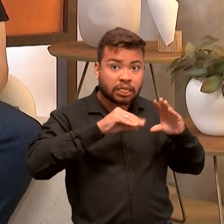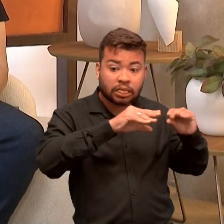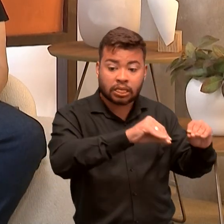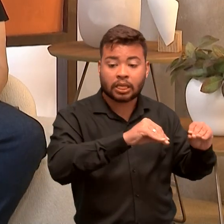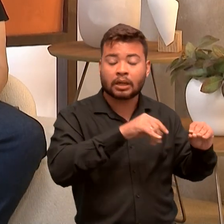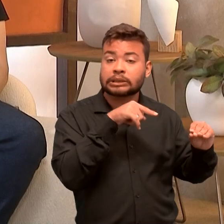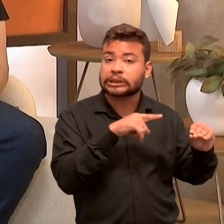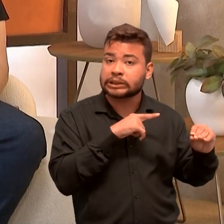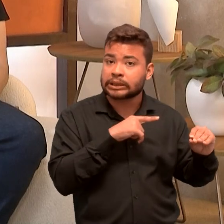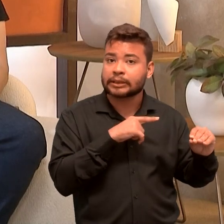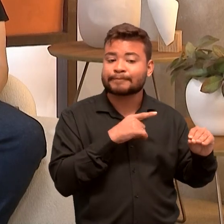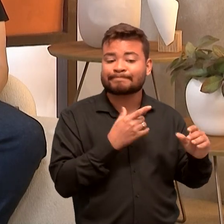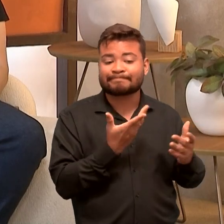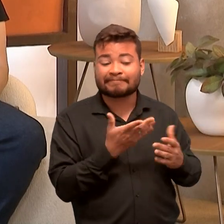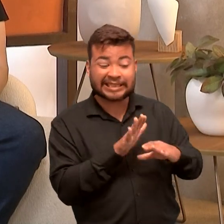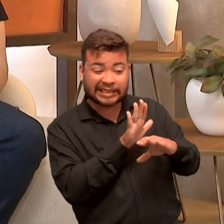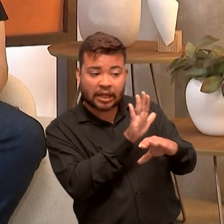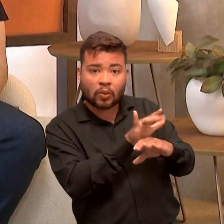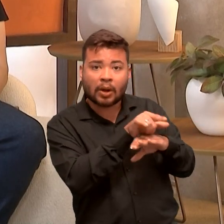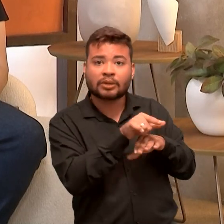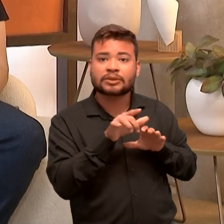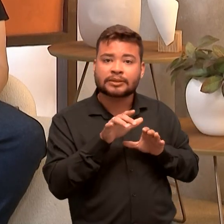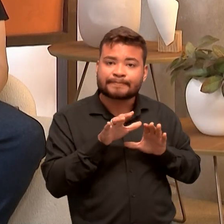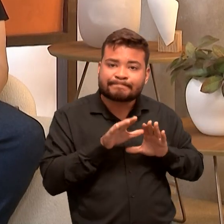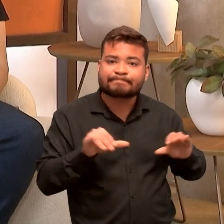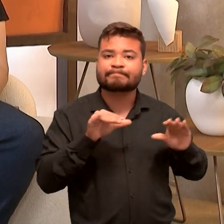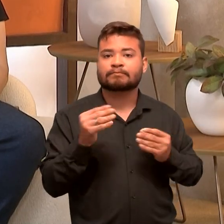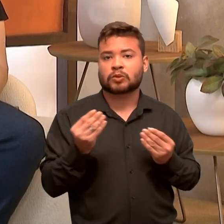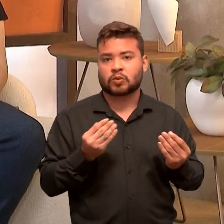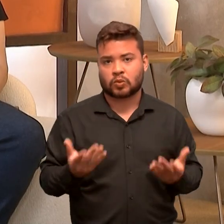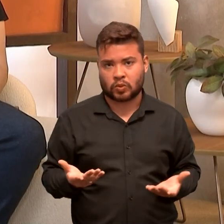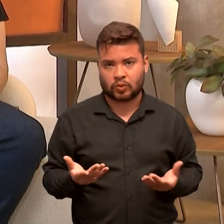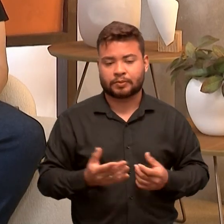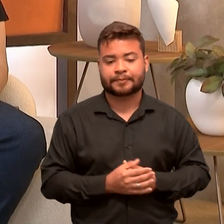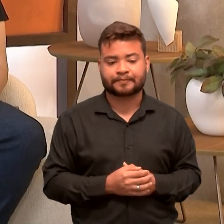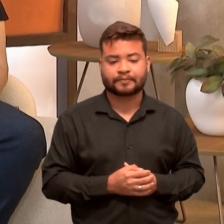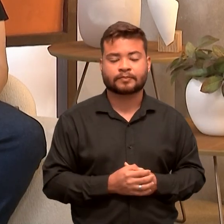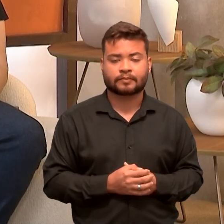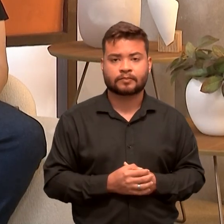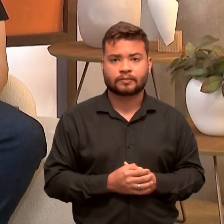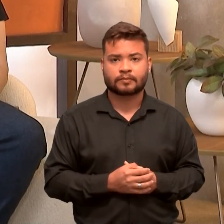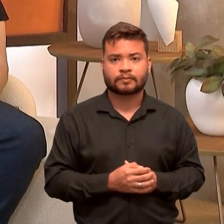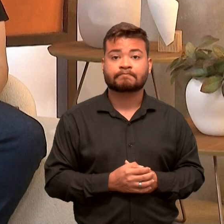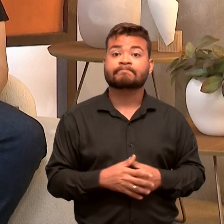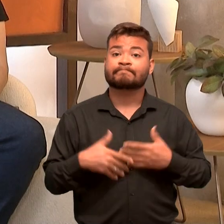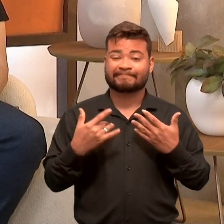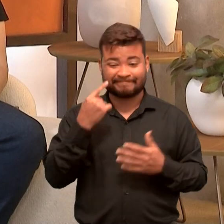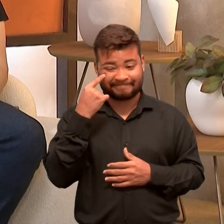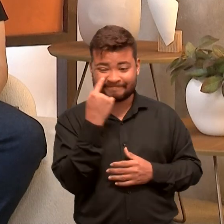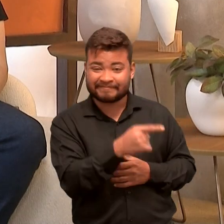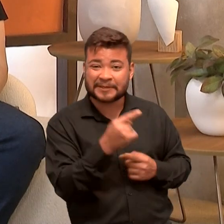pode fazer para minimizar e acompanhar esse mal-estar do animal, para minimizar ao mínimo esse mal-estar do animal. Então, isso tudo